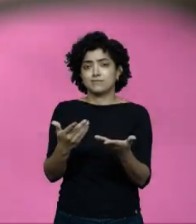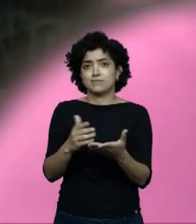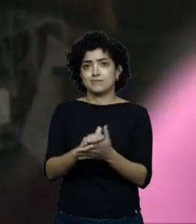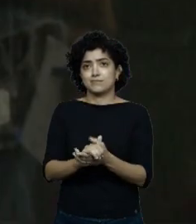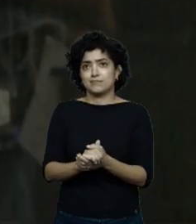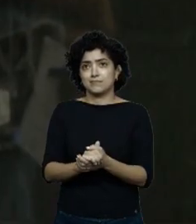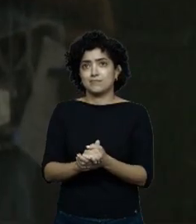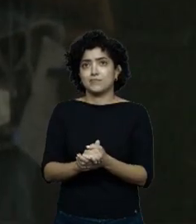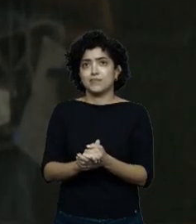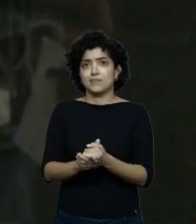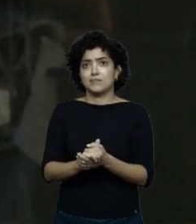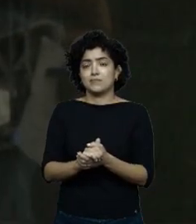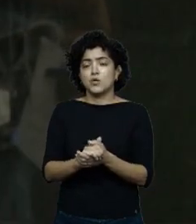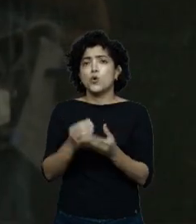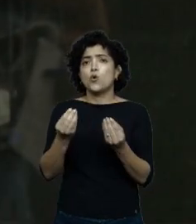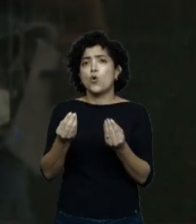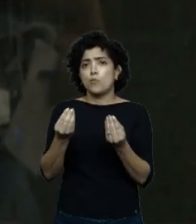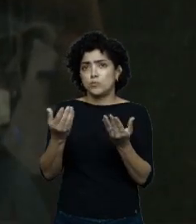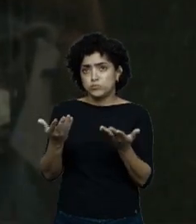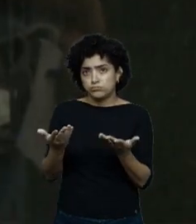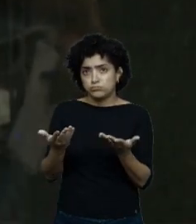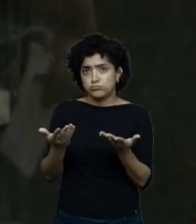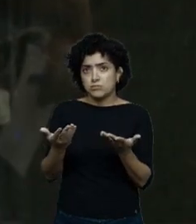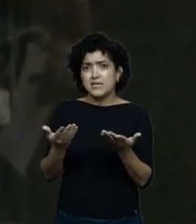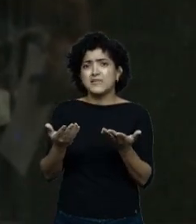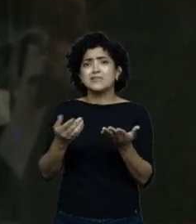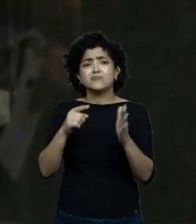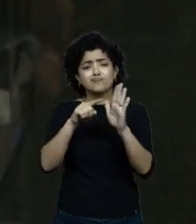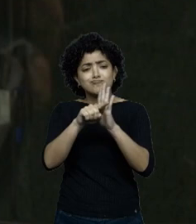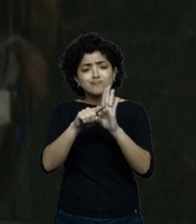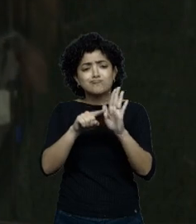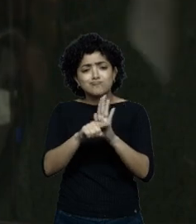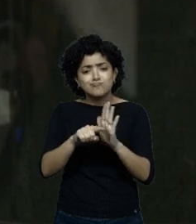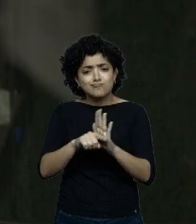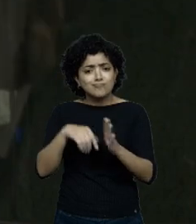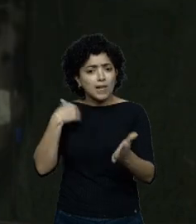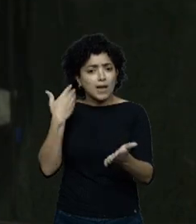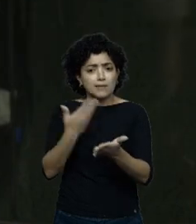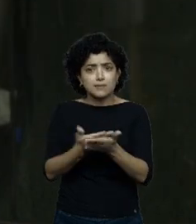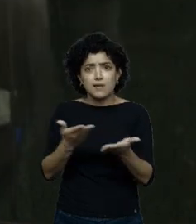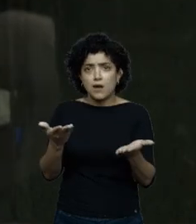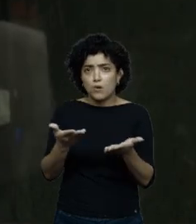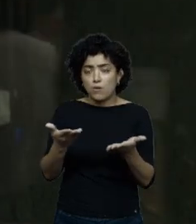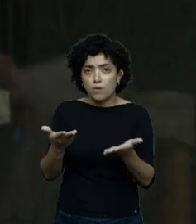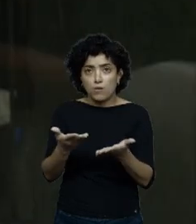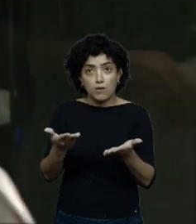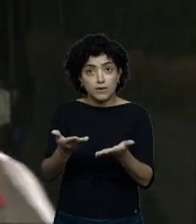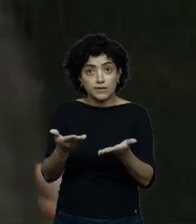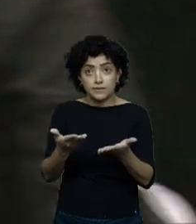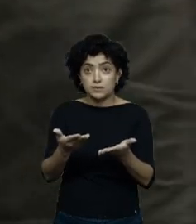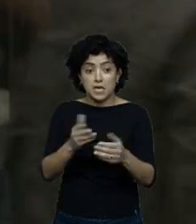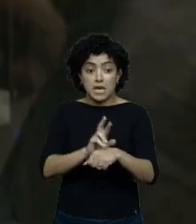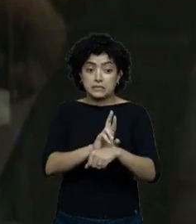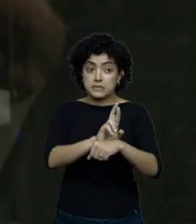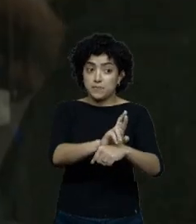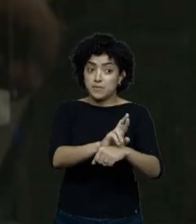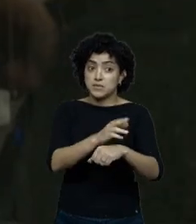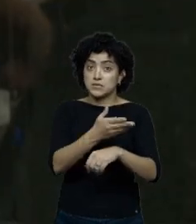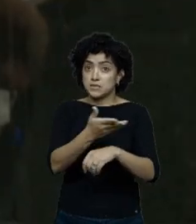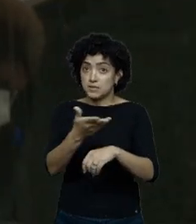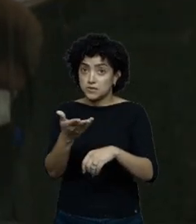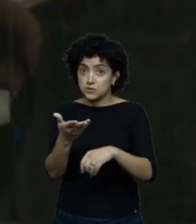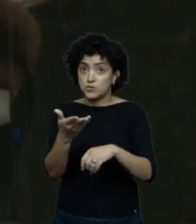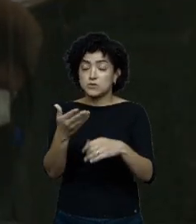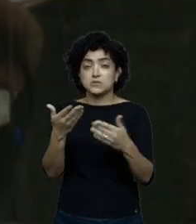do mesmo componente Então são questionamentos que até agora a sede e as suas representações nas creches